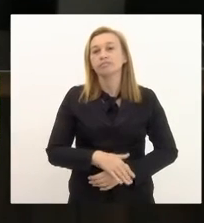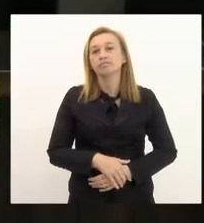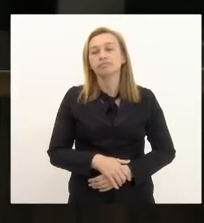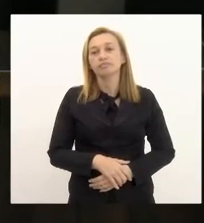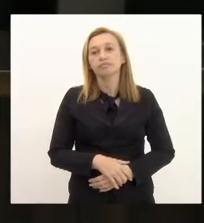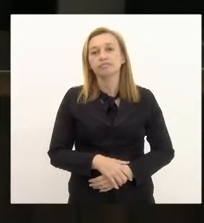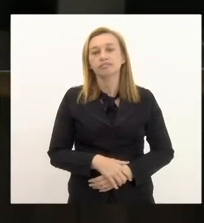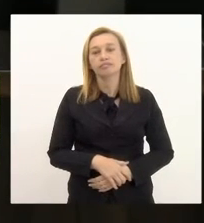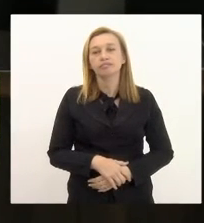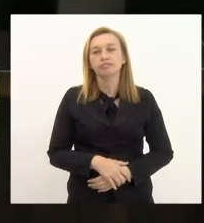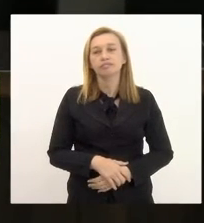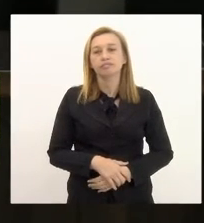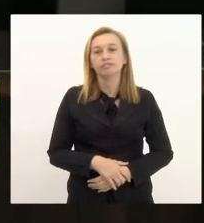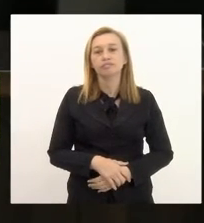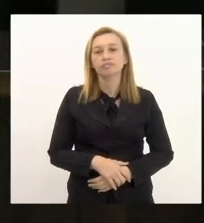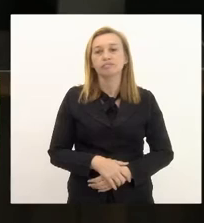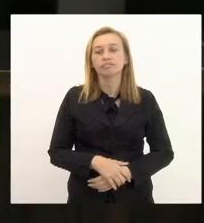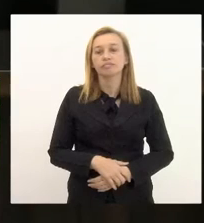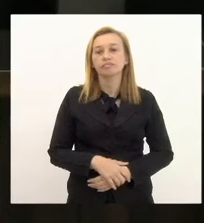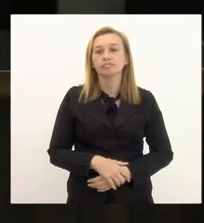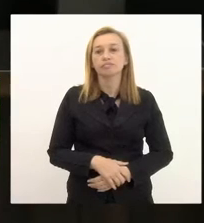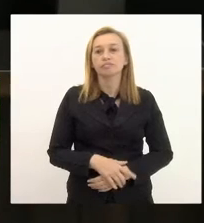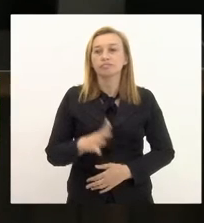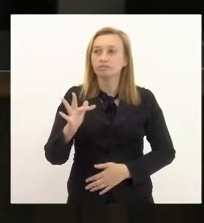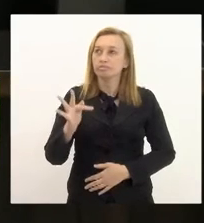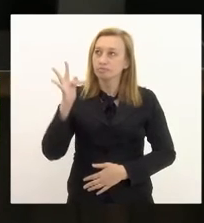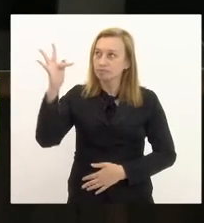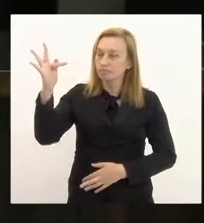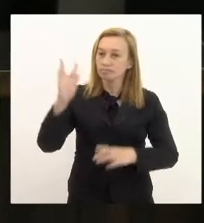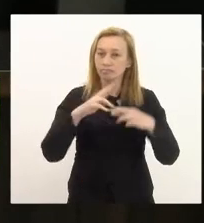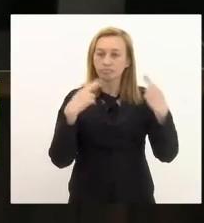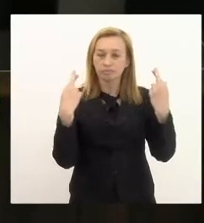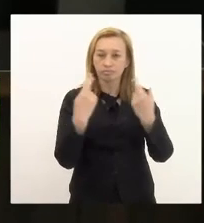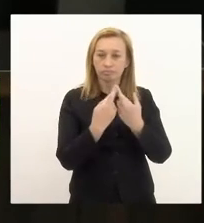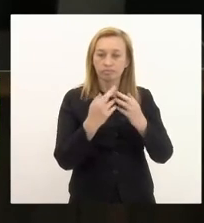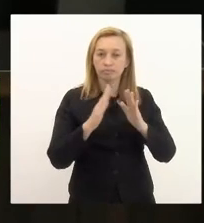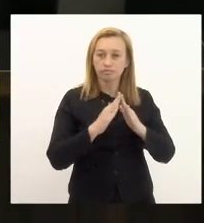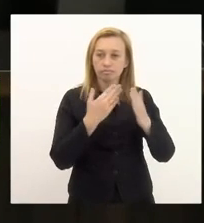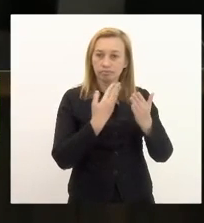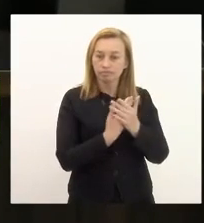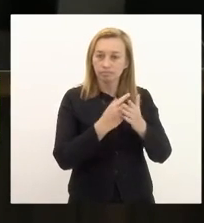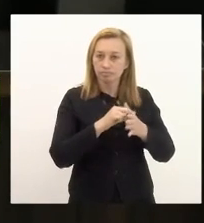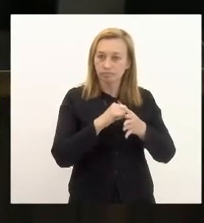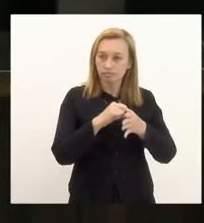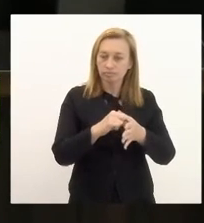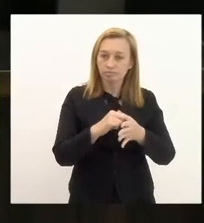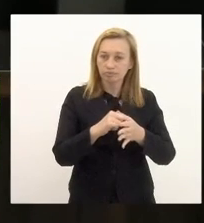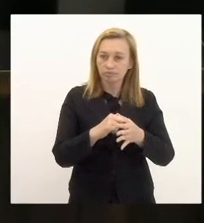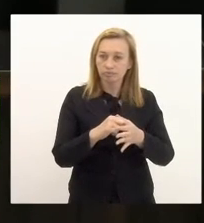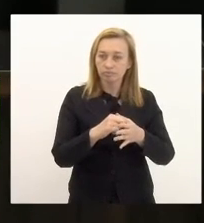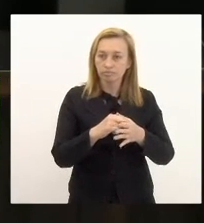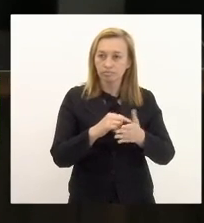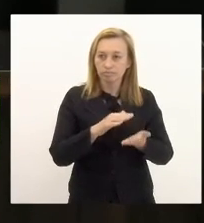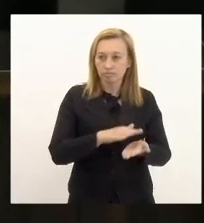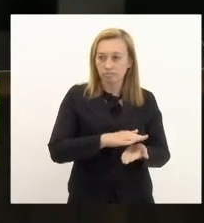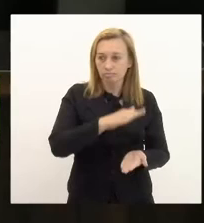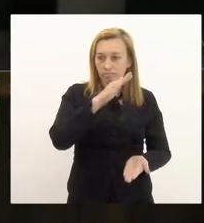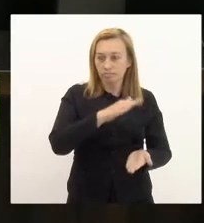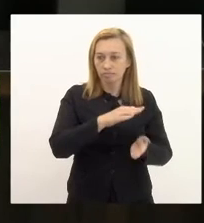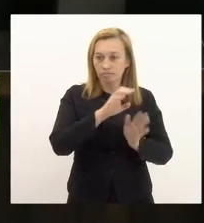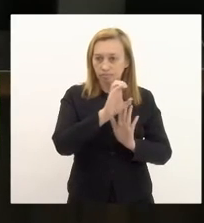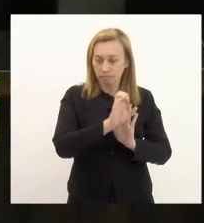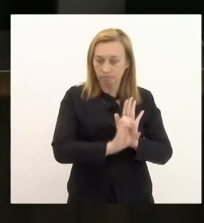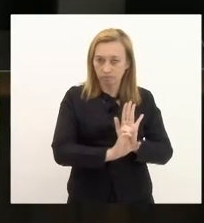no sentido que uma futura reunião do coragem de vidros função do volume de